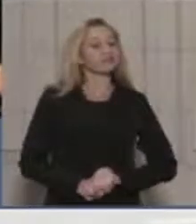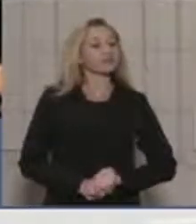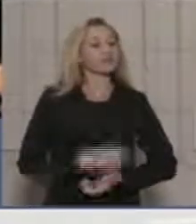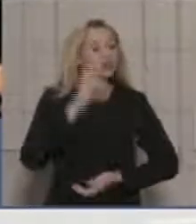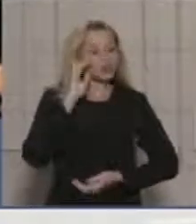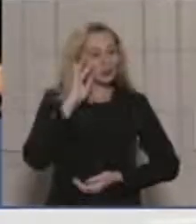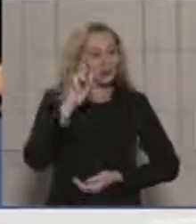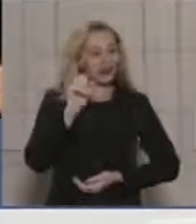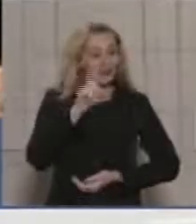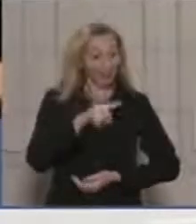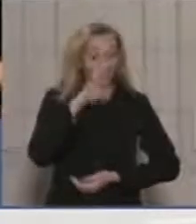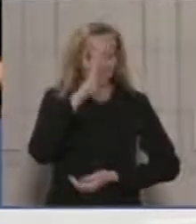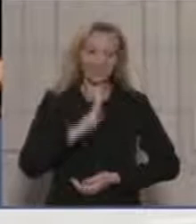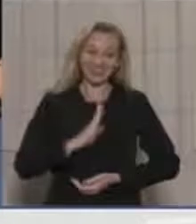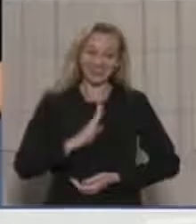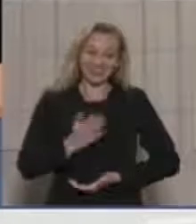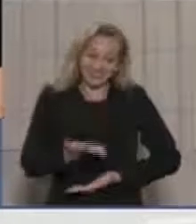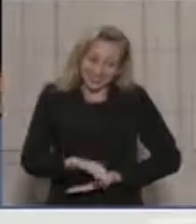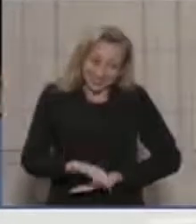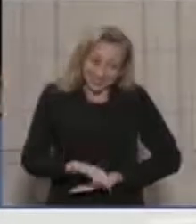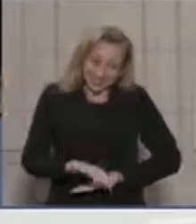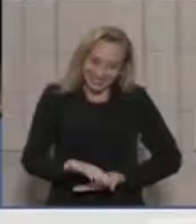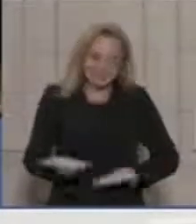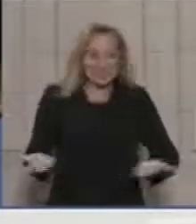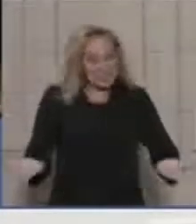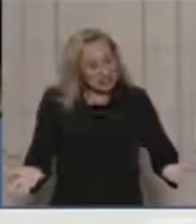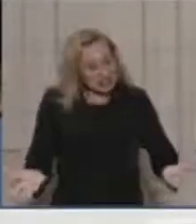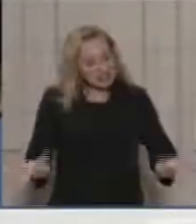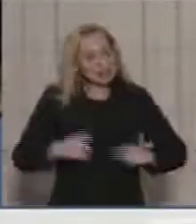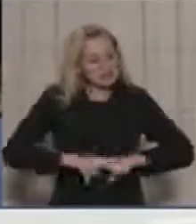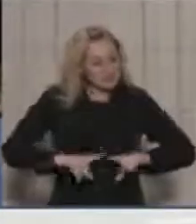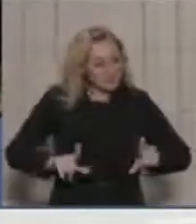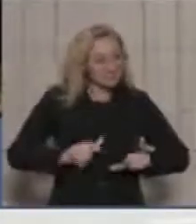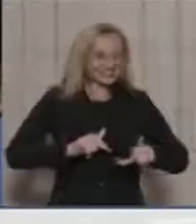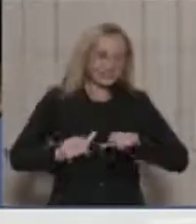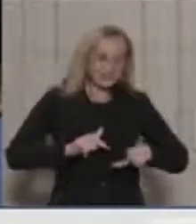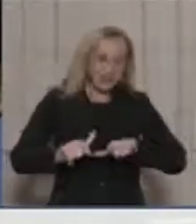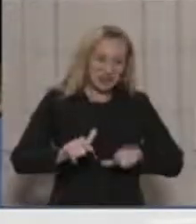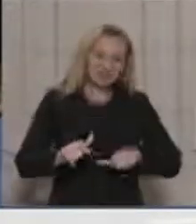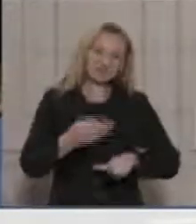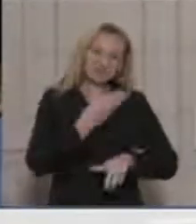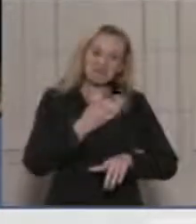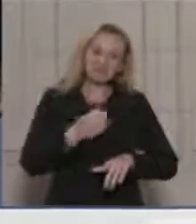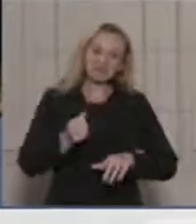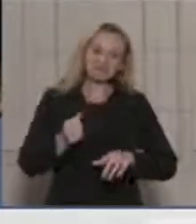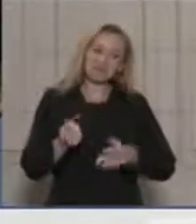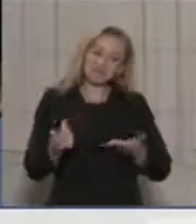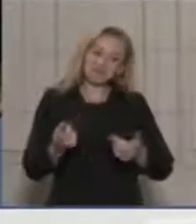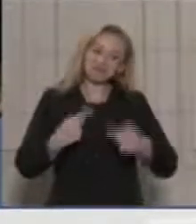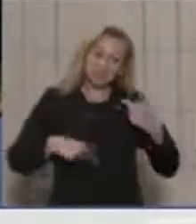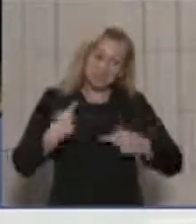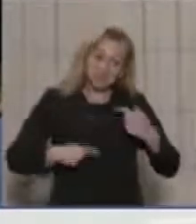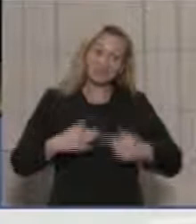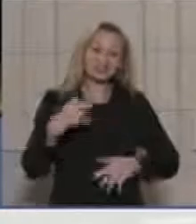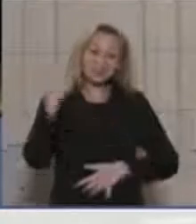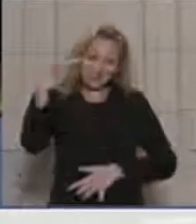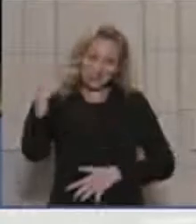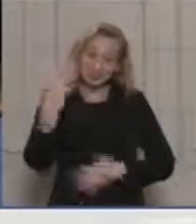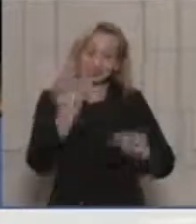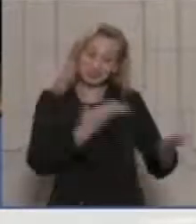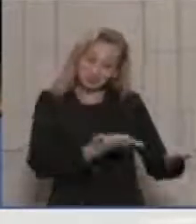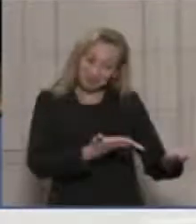Sonhar é de graça, mas trabalho político e futuro Vossa